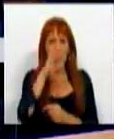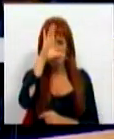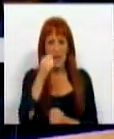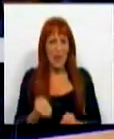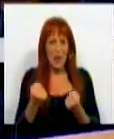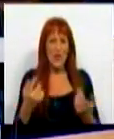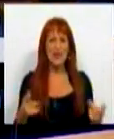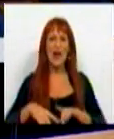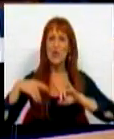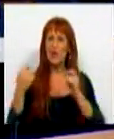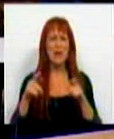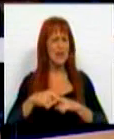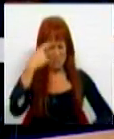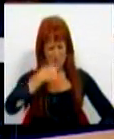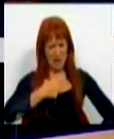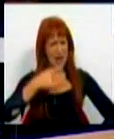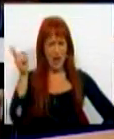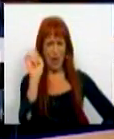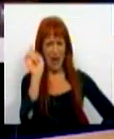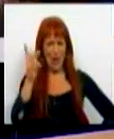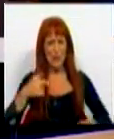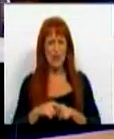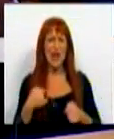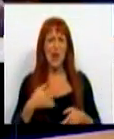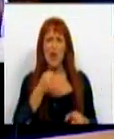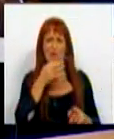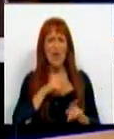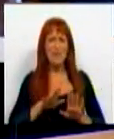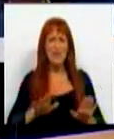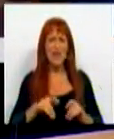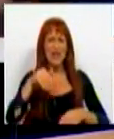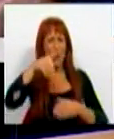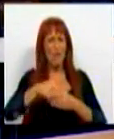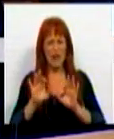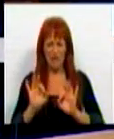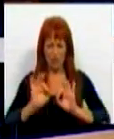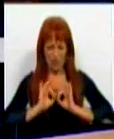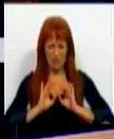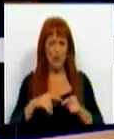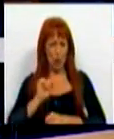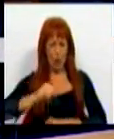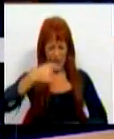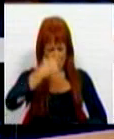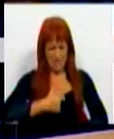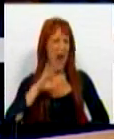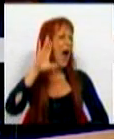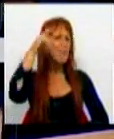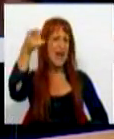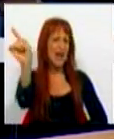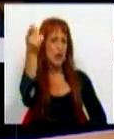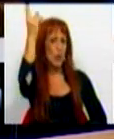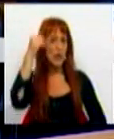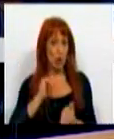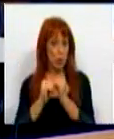Estado. É que este debate não é sobre mim, Sr. Deputado. Nem vamos fazer votos nem a favor nem contra mim amanhã. É